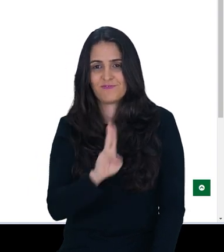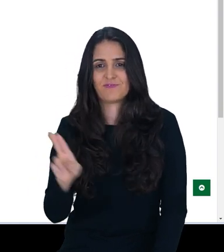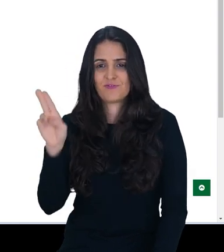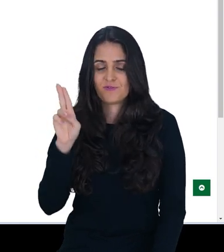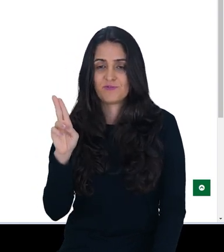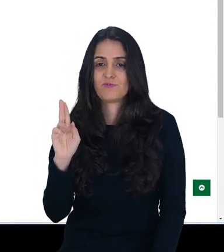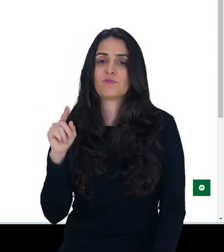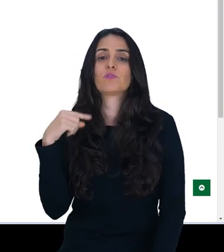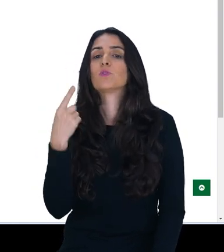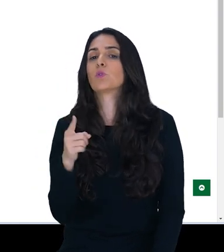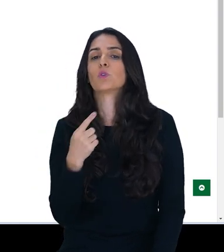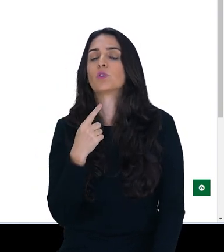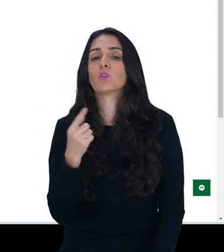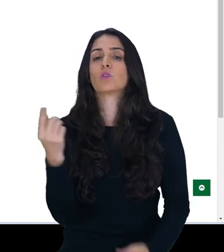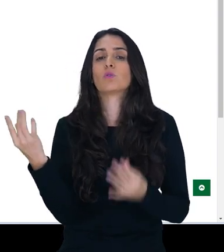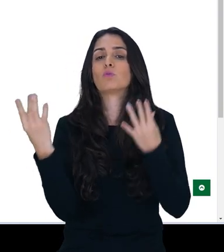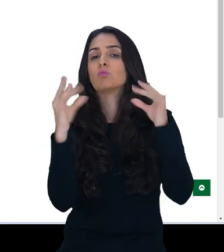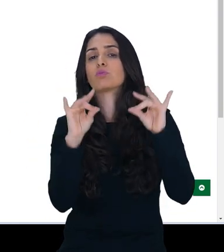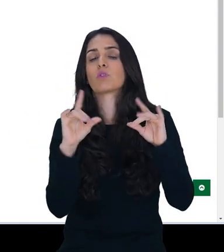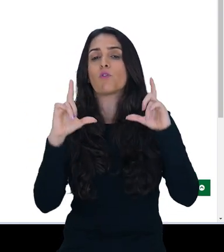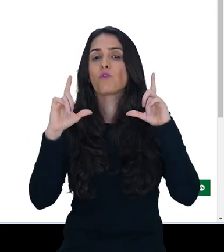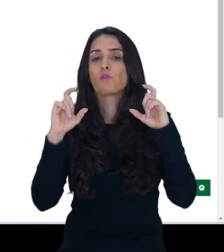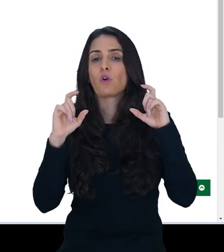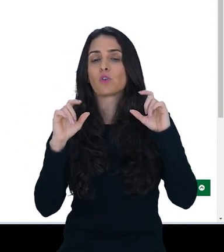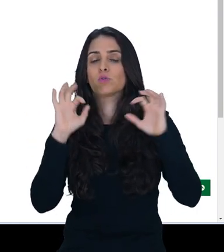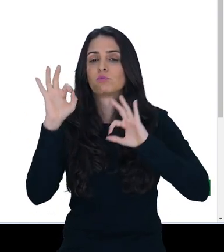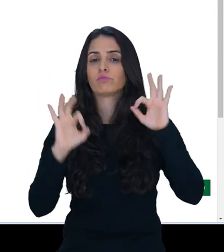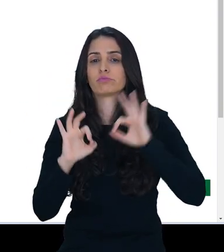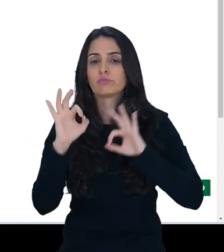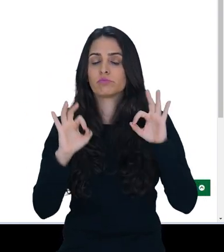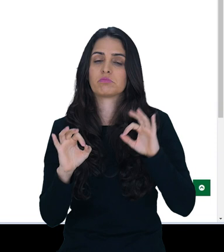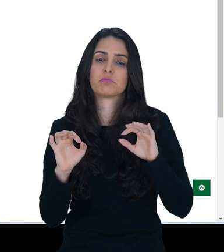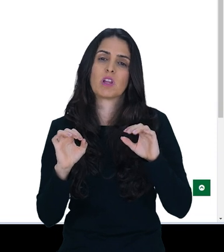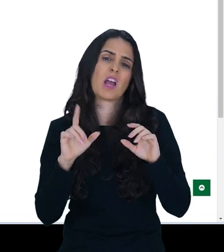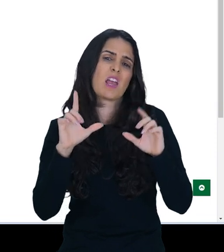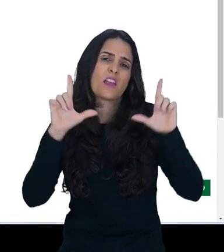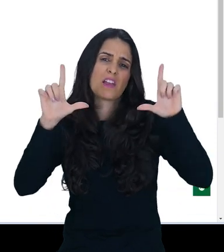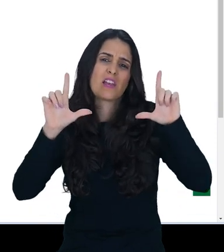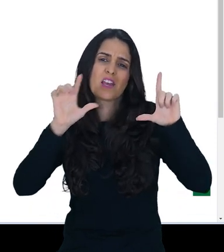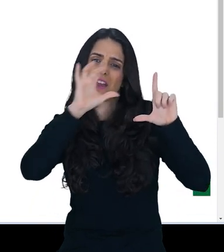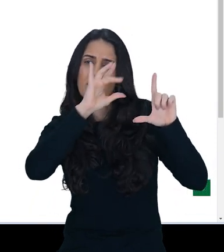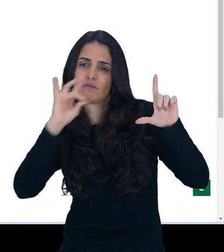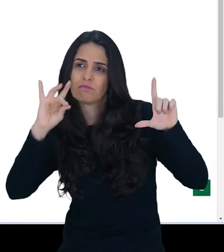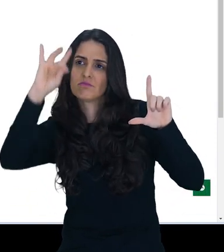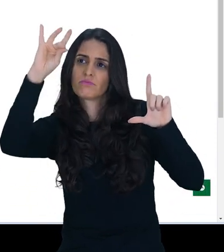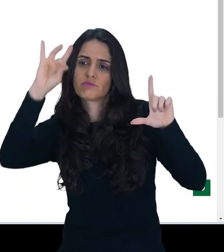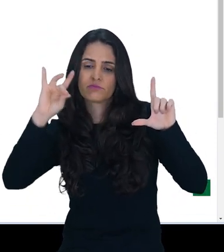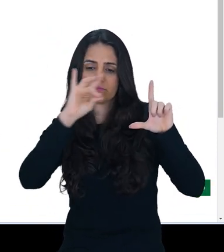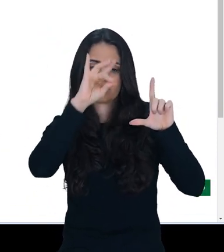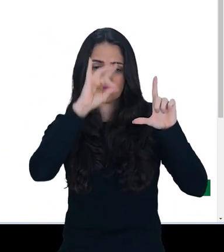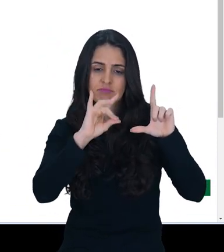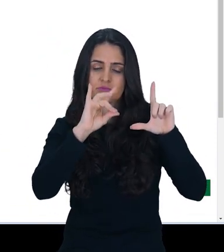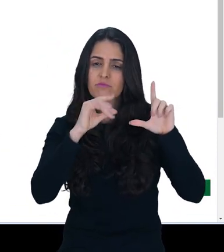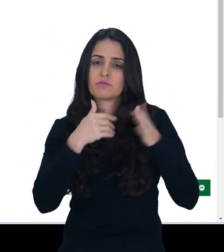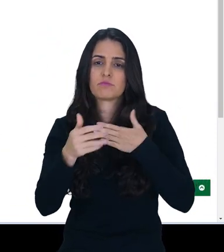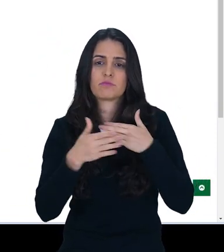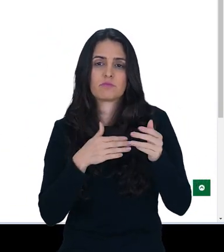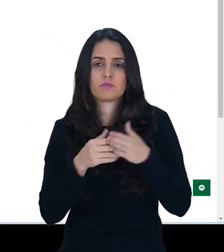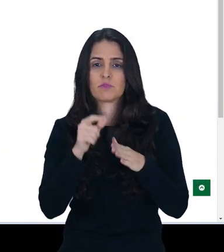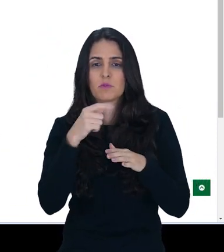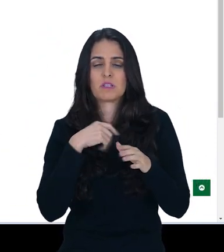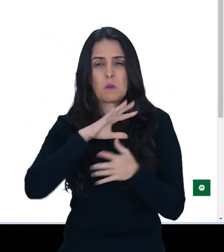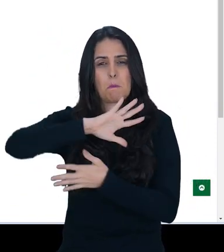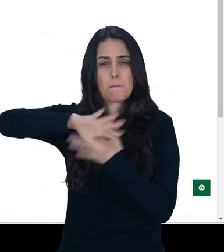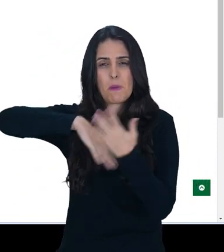do usuário o próximo que eu quero é a foto do usuário e aí eu posso colocar do ladinho eu posso colocar embaixo tá eu prefiro colocar